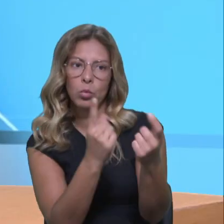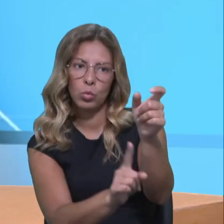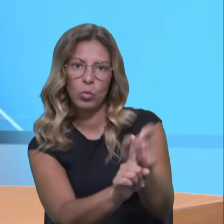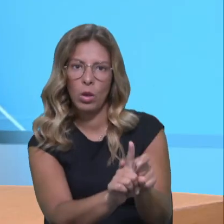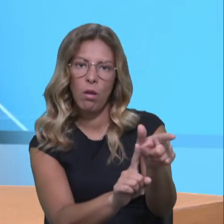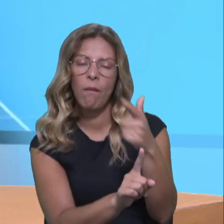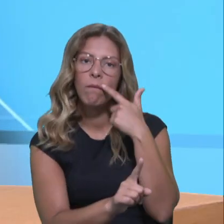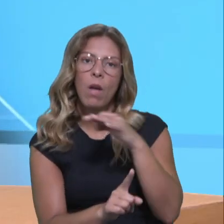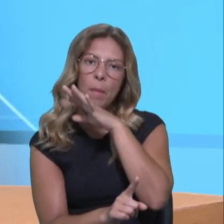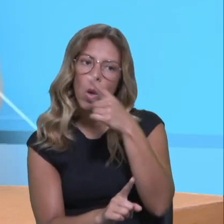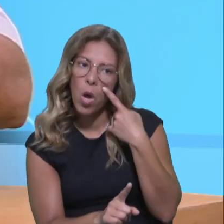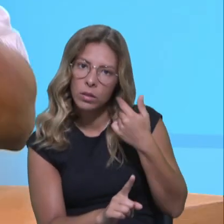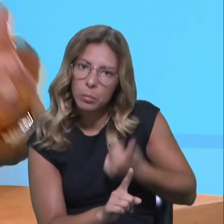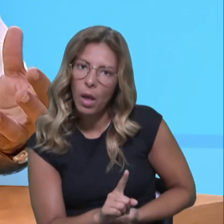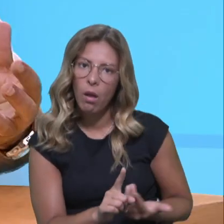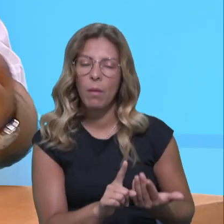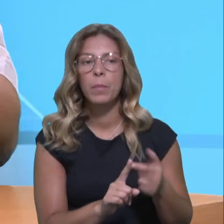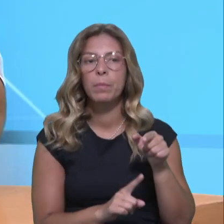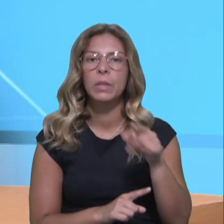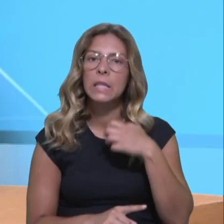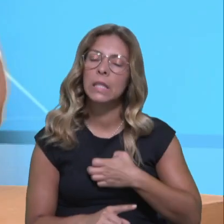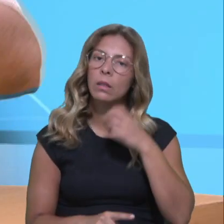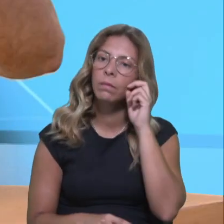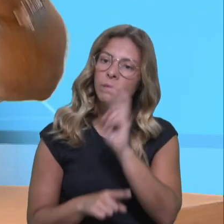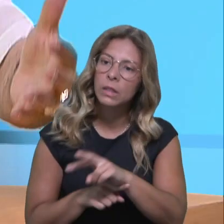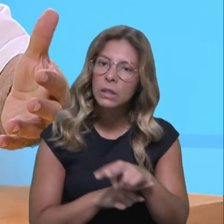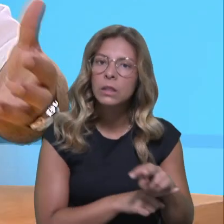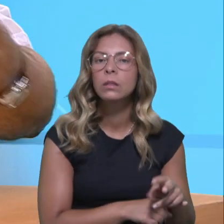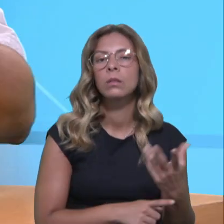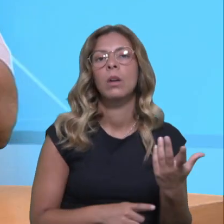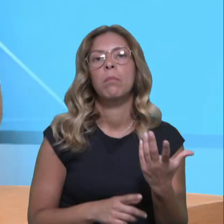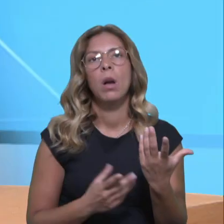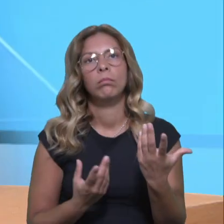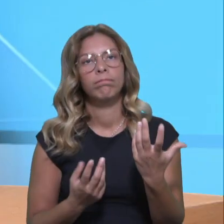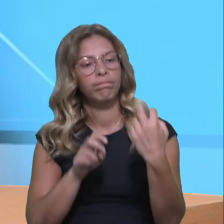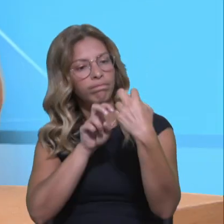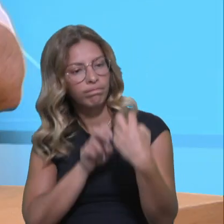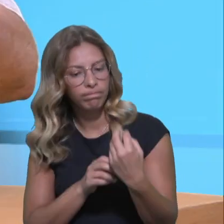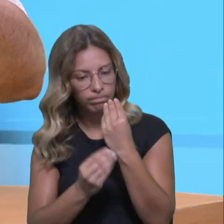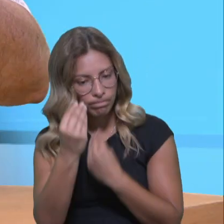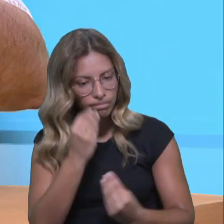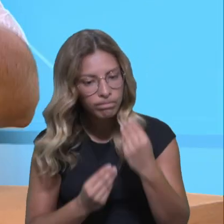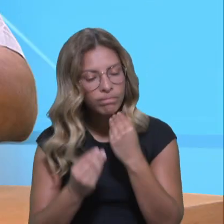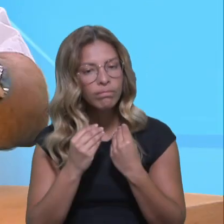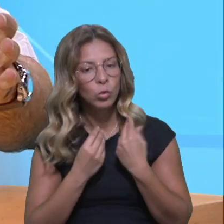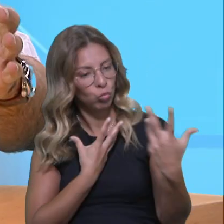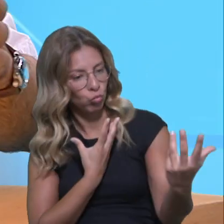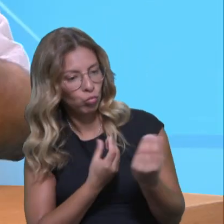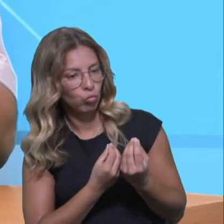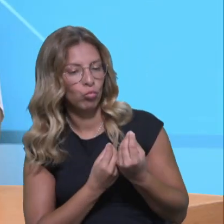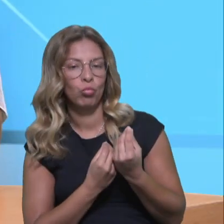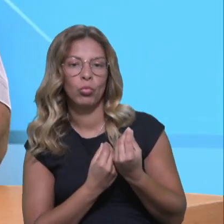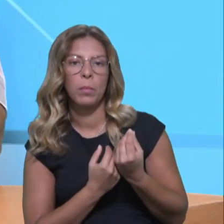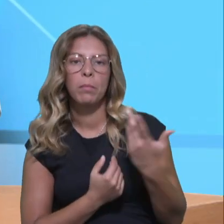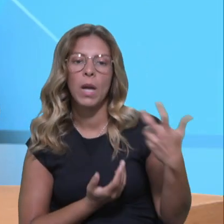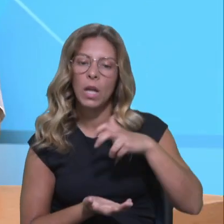deste Deus que, de facto, visita o homem, deste Deus que come à mesa com o homem, deste Deus que caminha na história